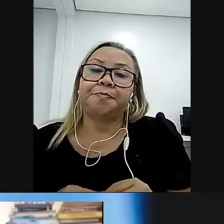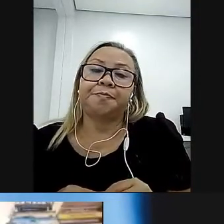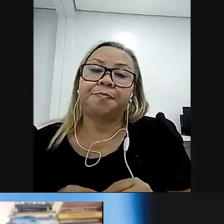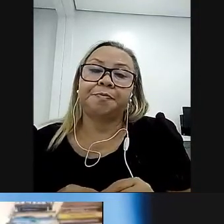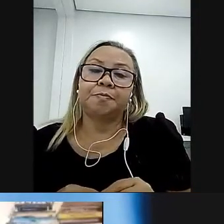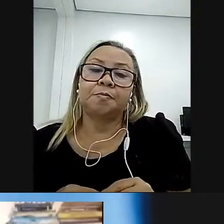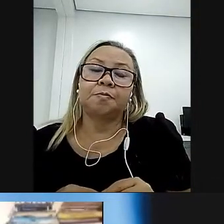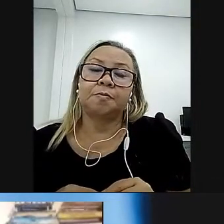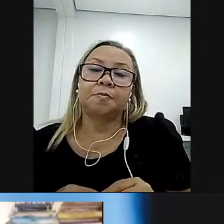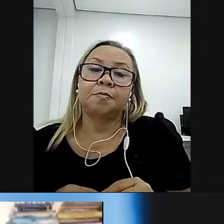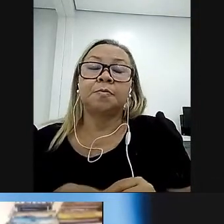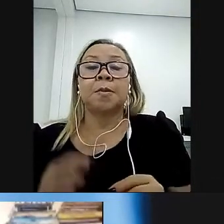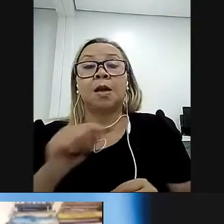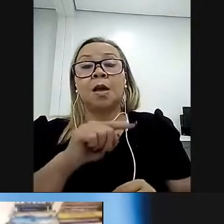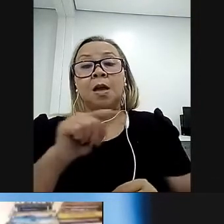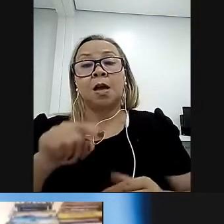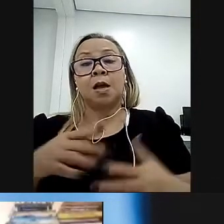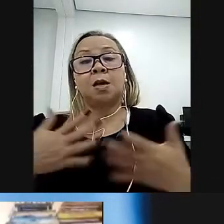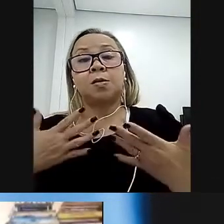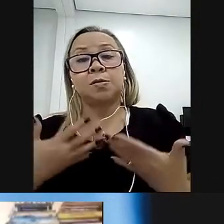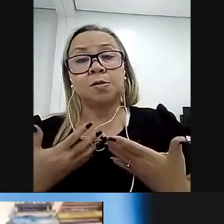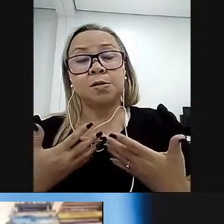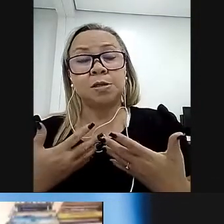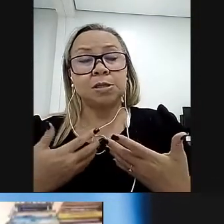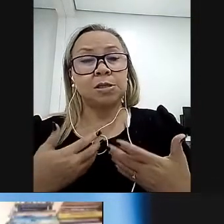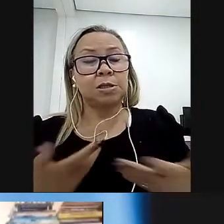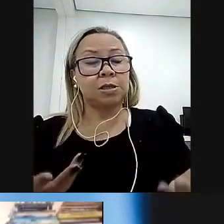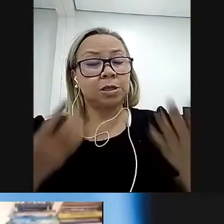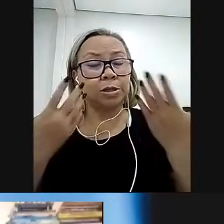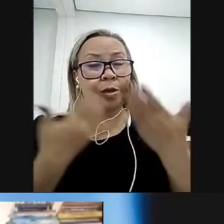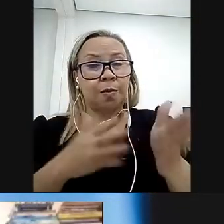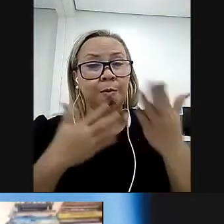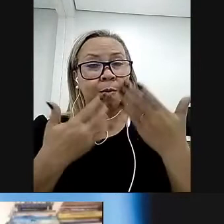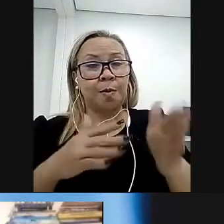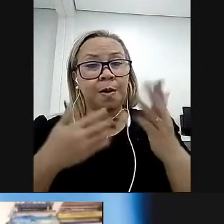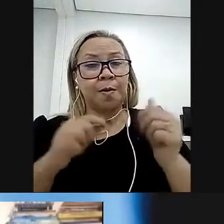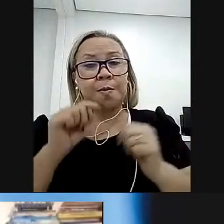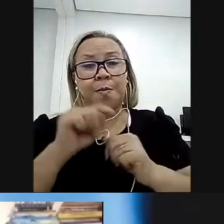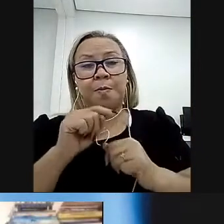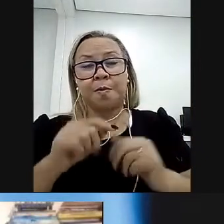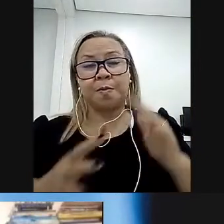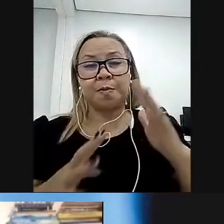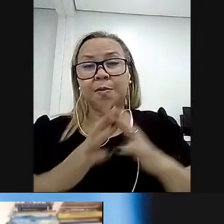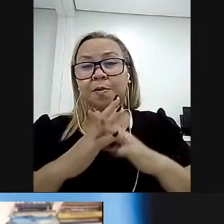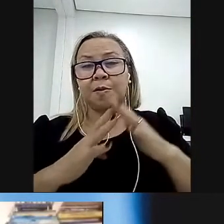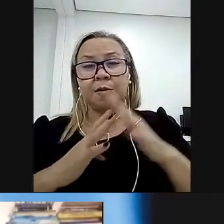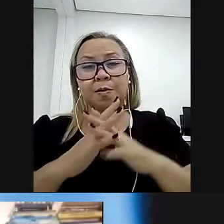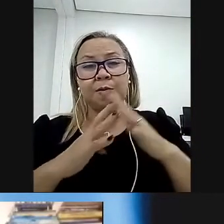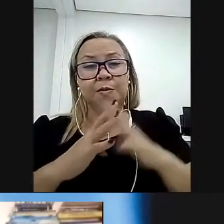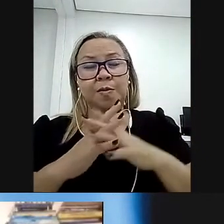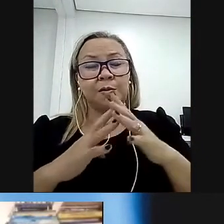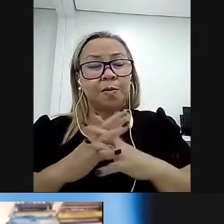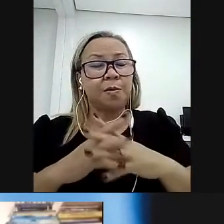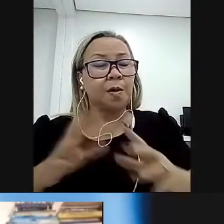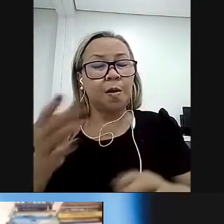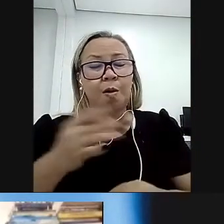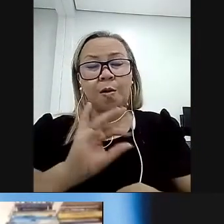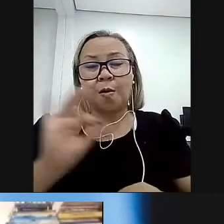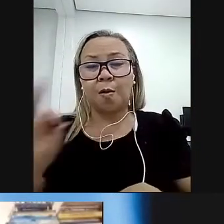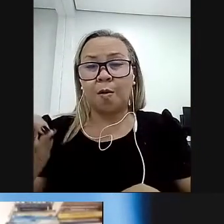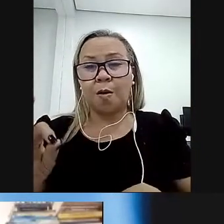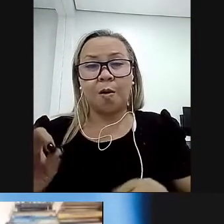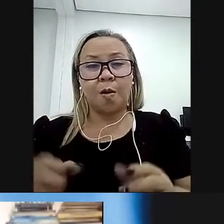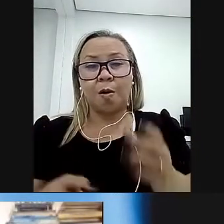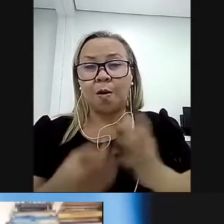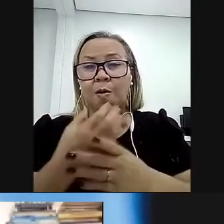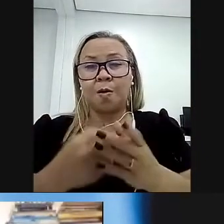É isso aí, gente. Tem cheio de parabéns aqui para você. Top, parabéns, Wagner. Ótima produção. Foi uma honra